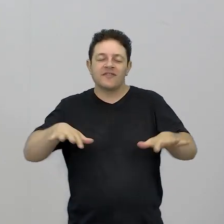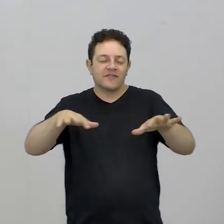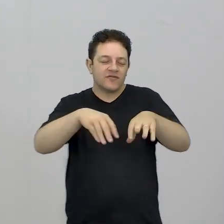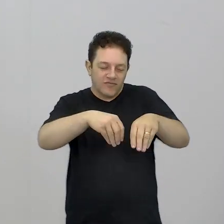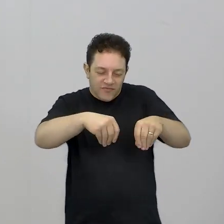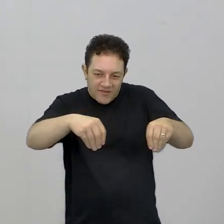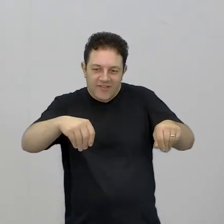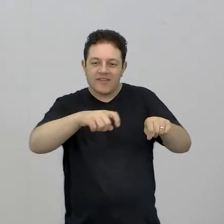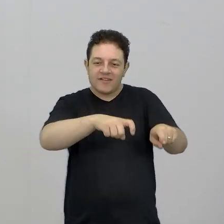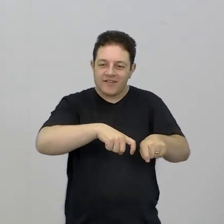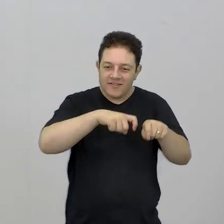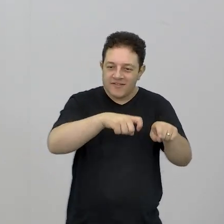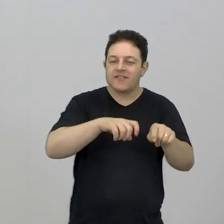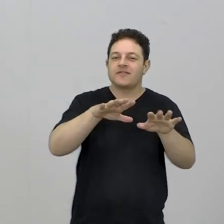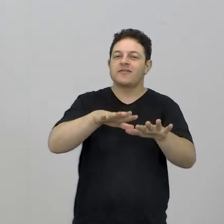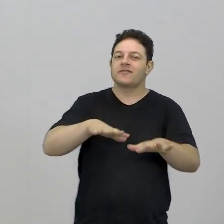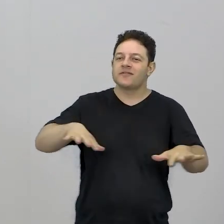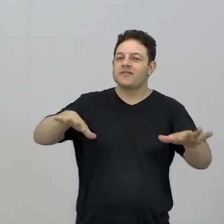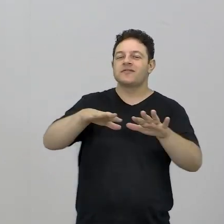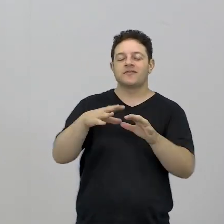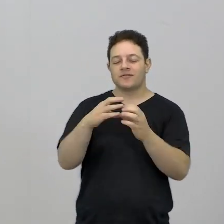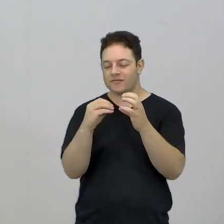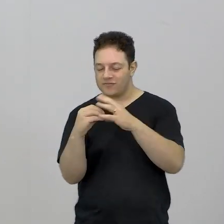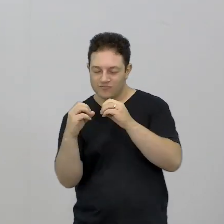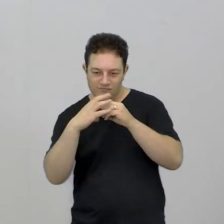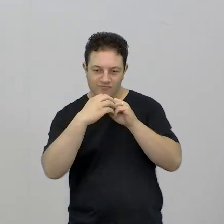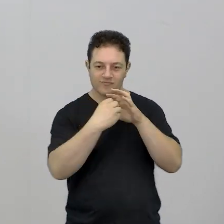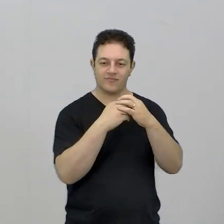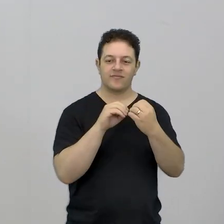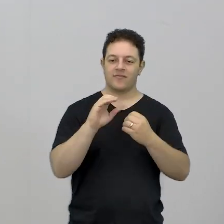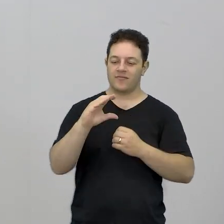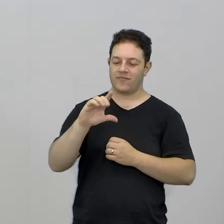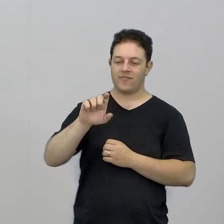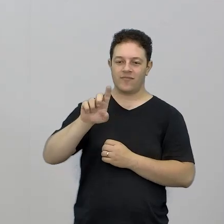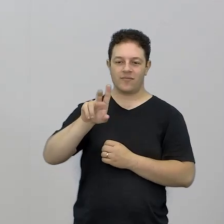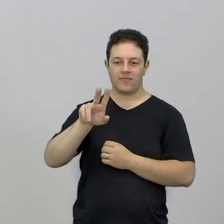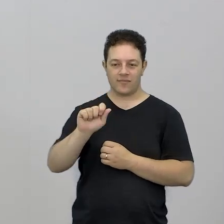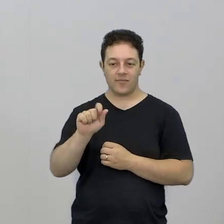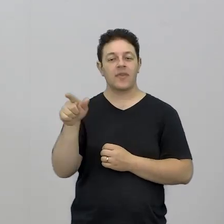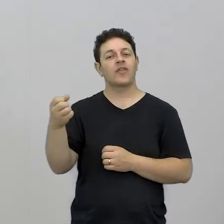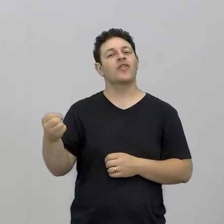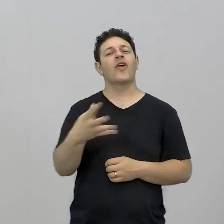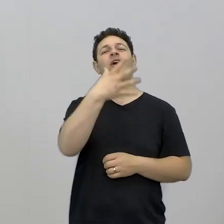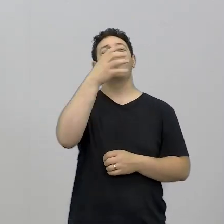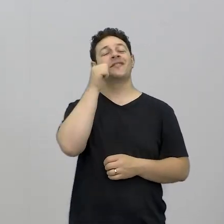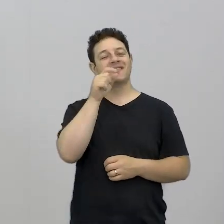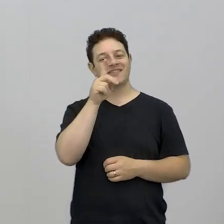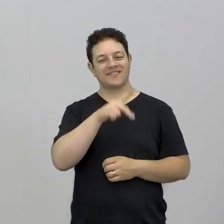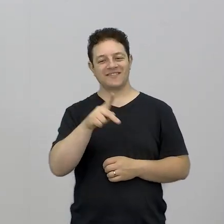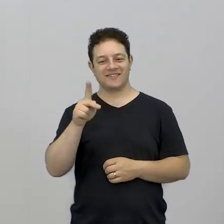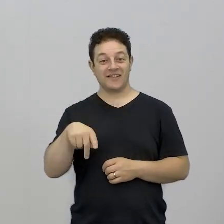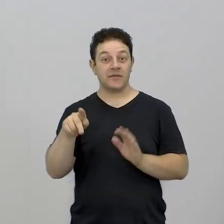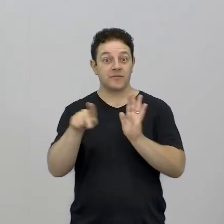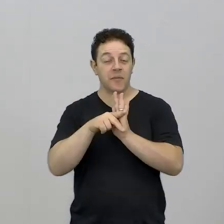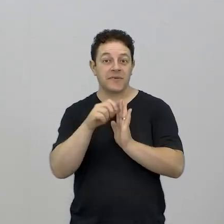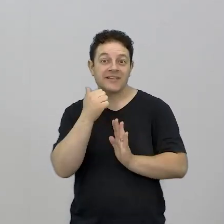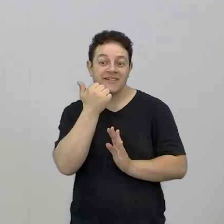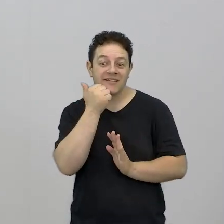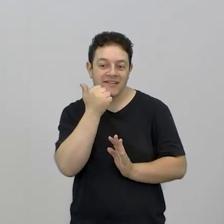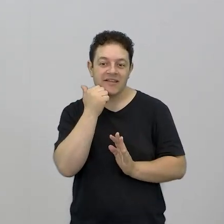solo, nessa viagem ao longo da célula, estou aqui com a professora, a mais nova professora de